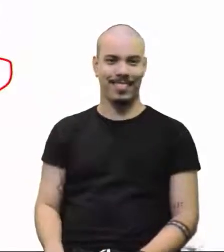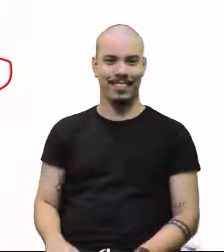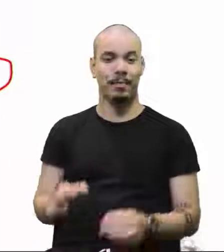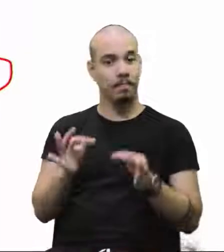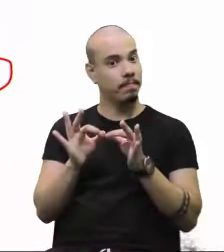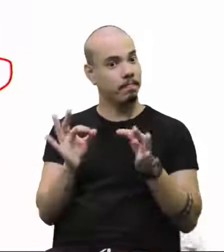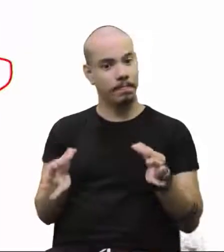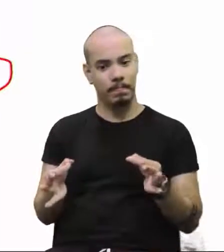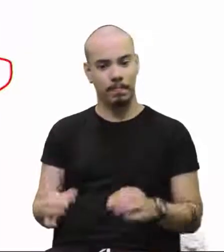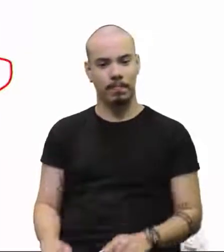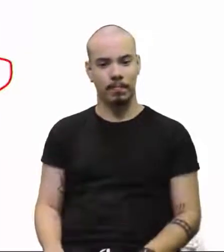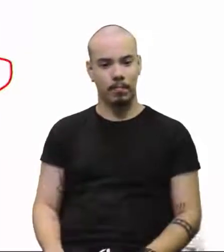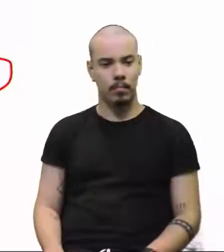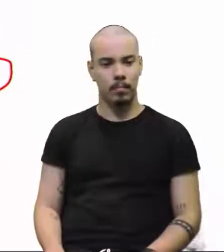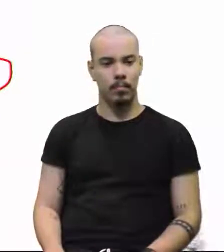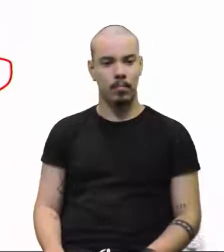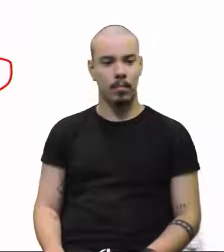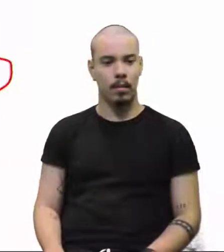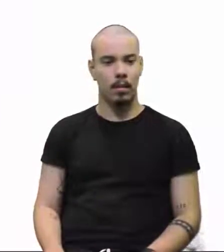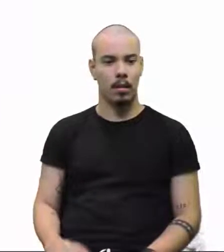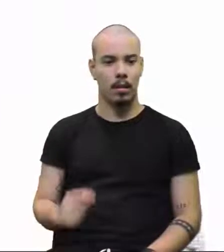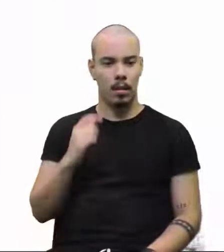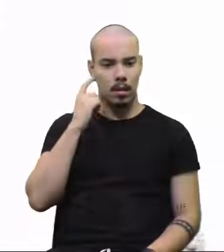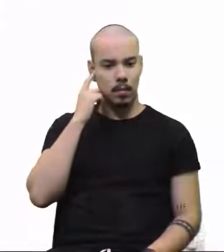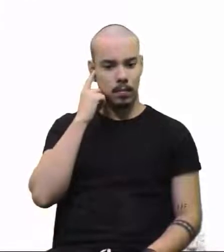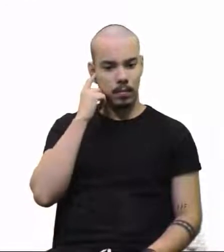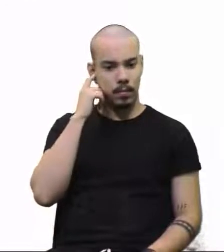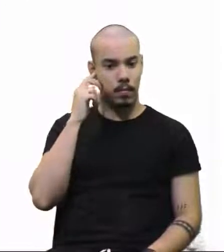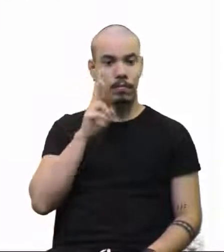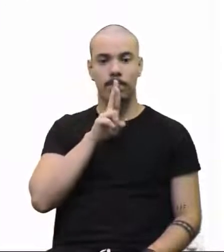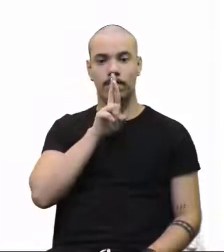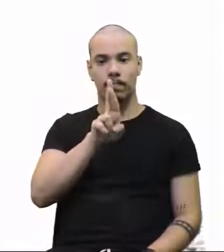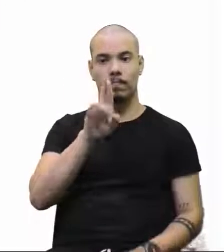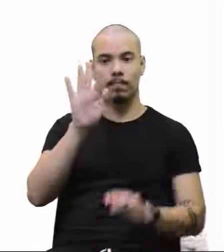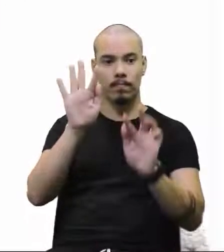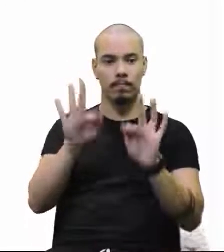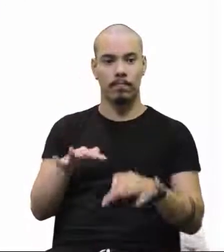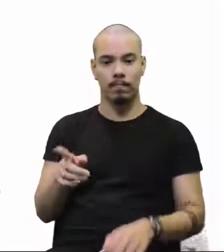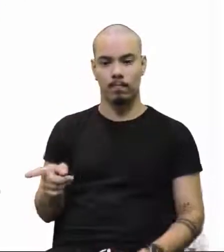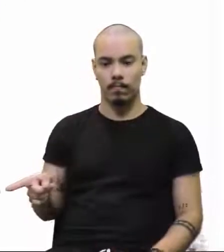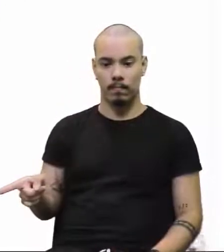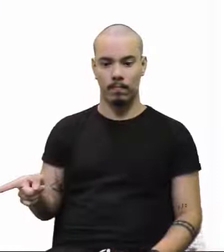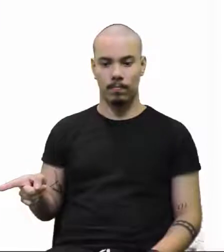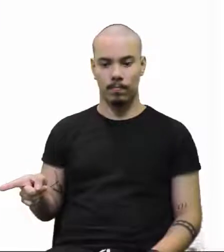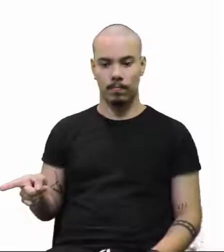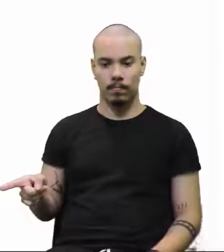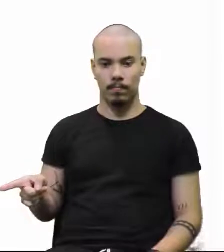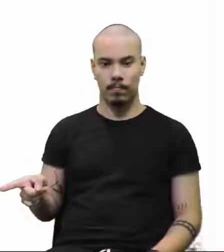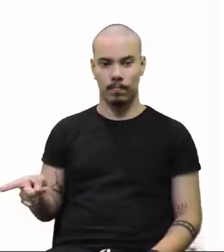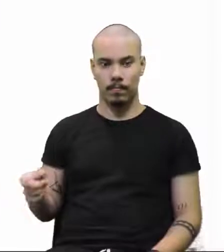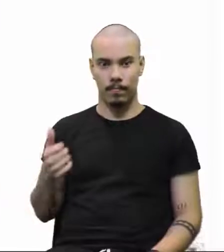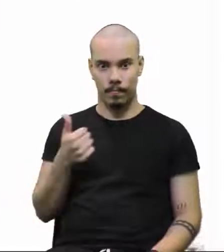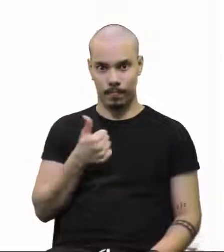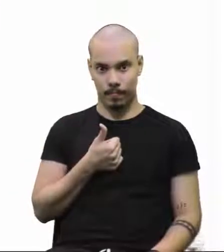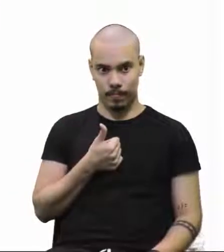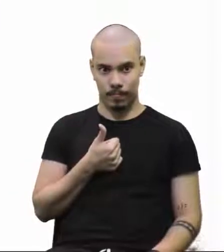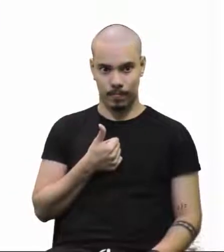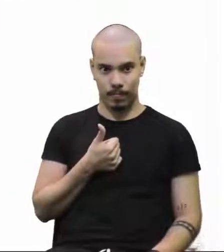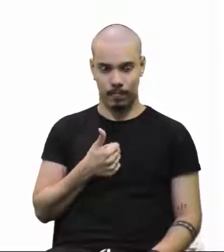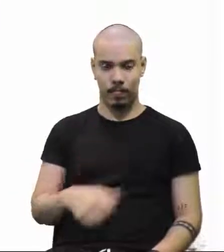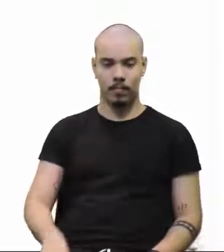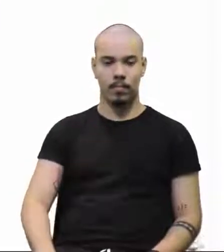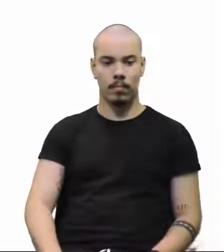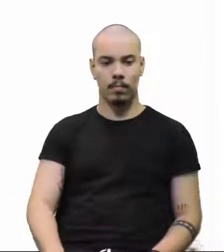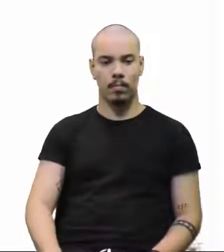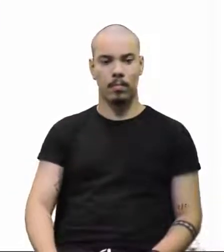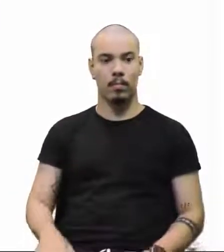né? Isso. E chegou no resultado. Tranquilo aí. Bom, nossa questão de